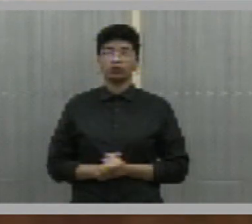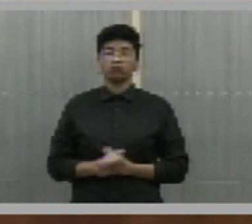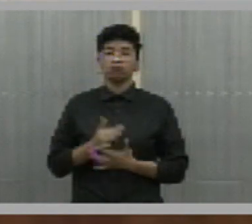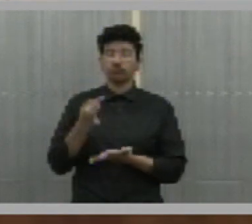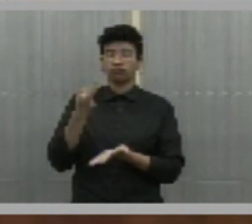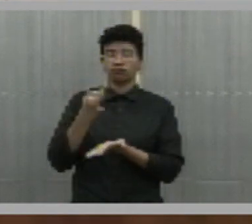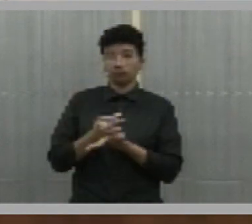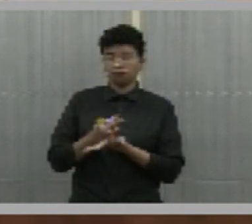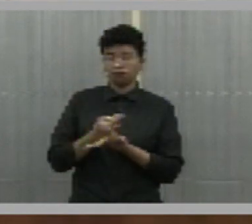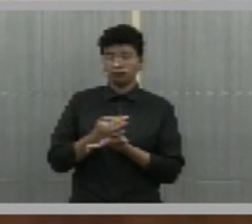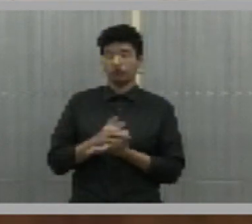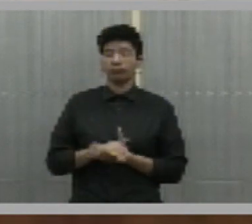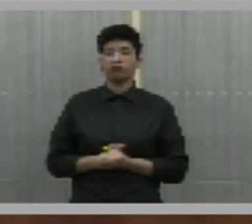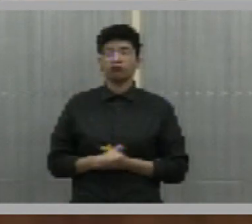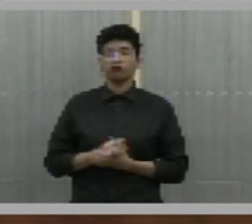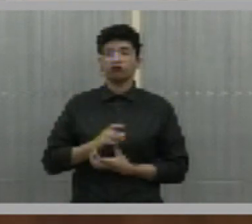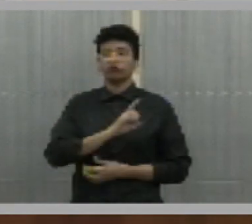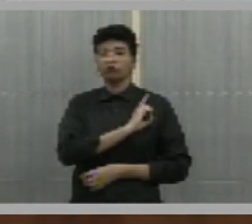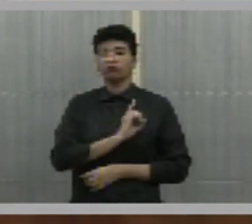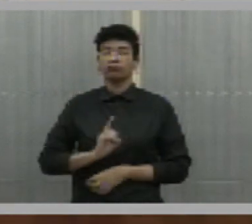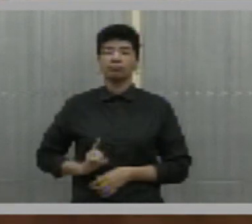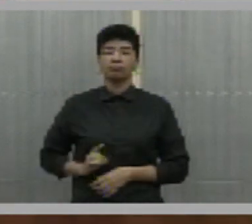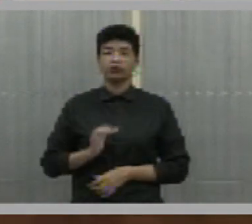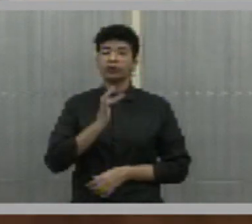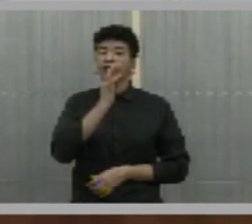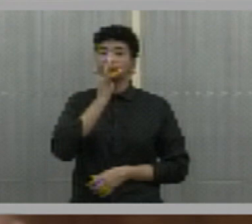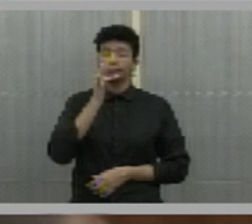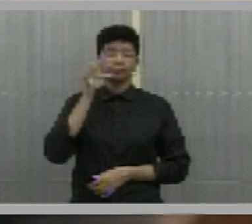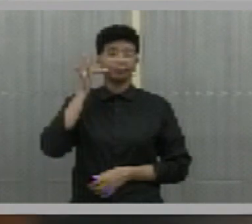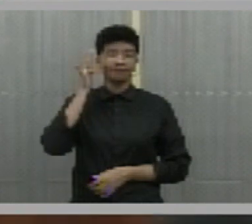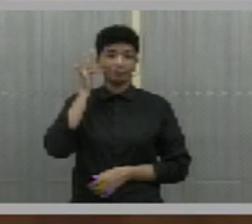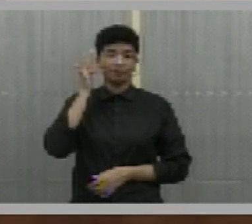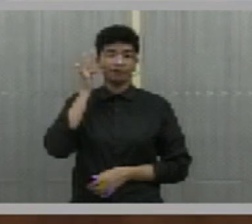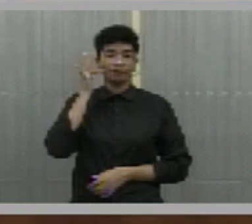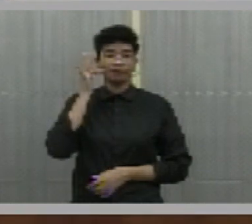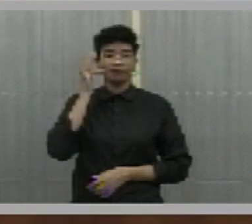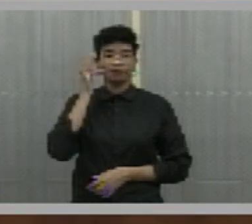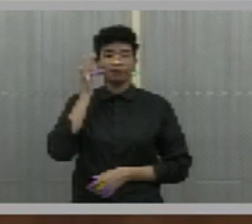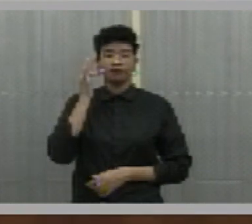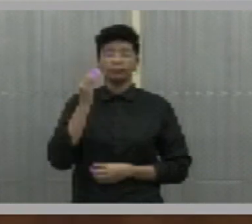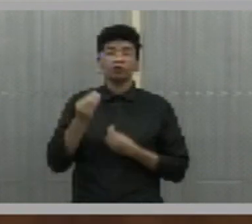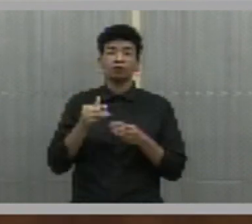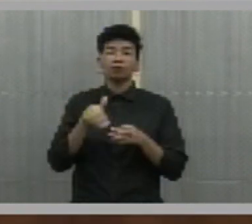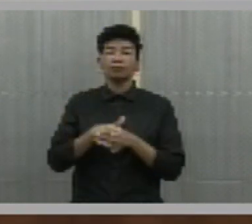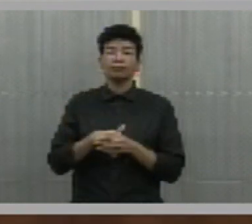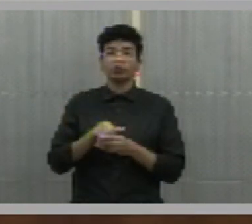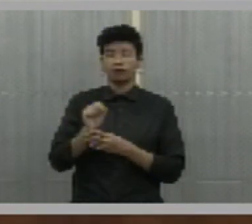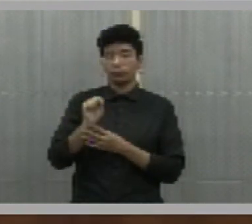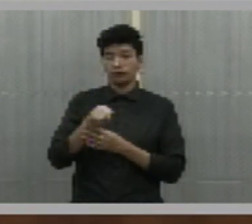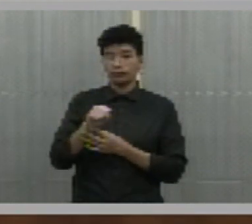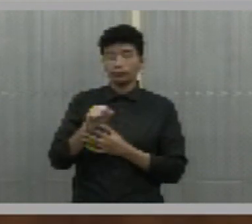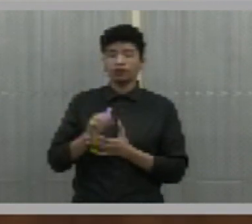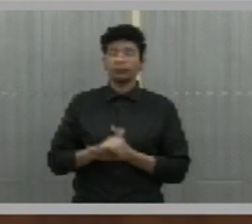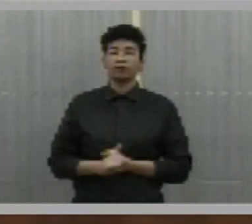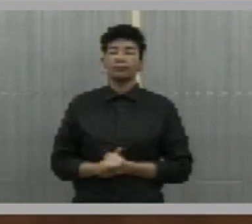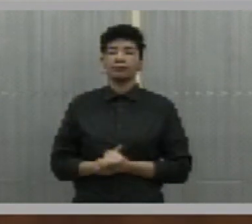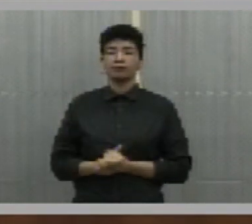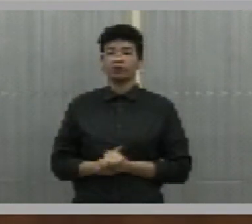Ausente. Deputado Felipe Sampaio, como vota? Sim.